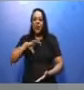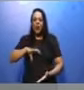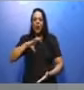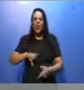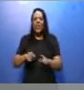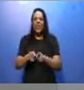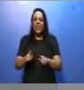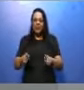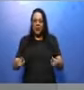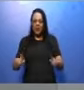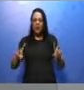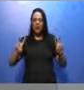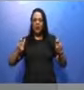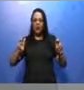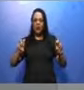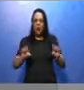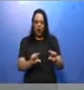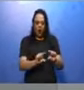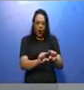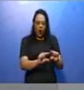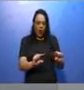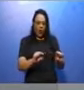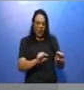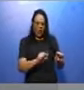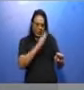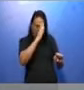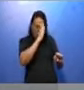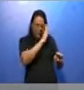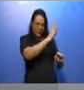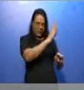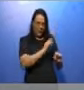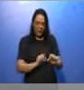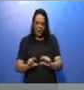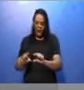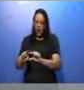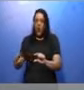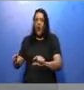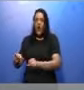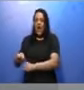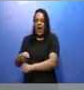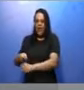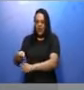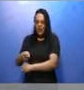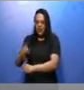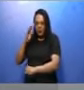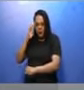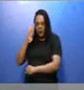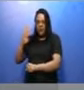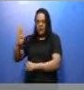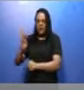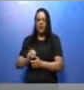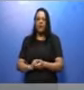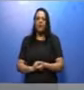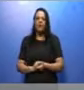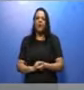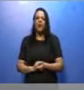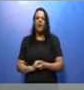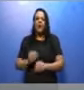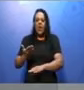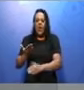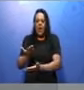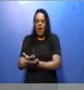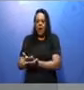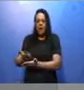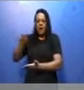adjetivas. Na aula passada, nós vimos a continuação das orações subordinadas